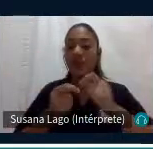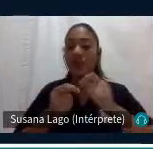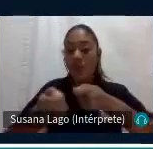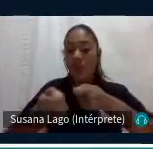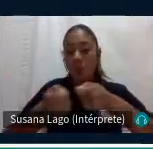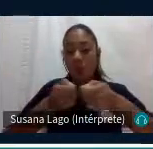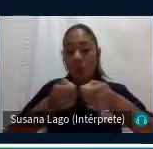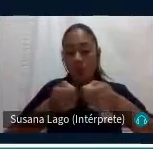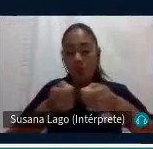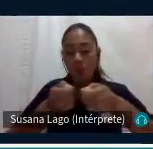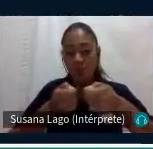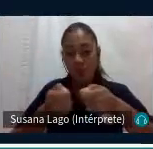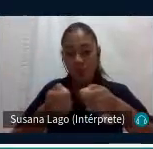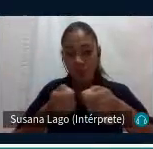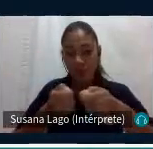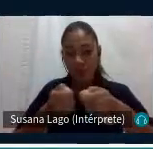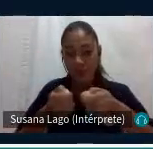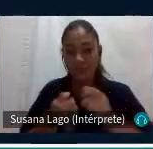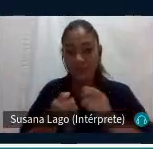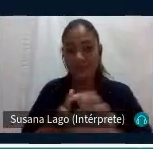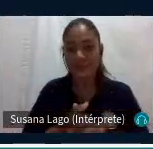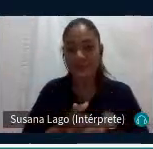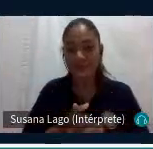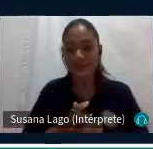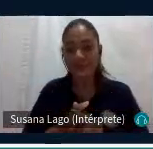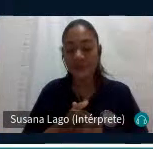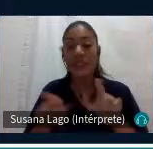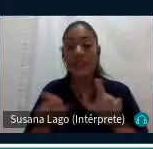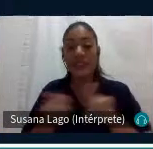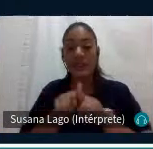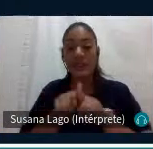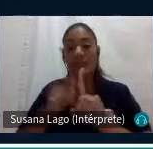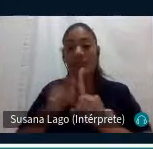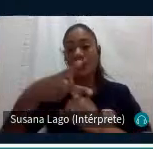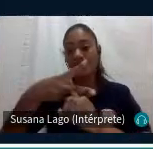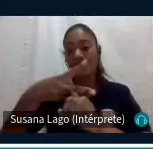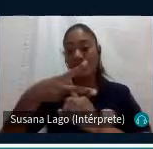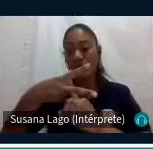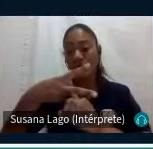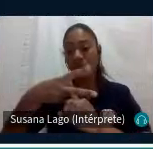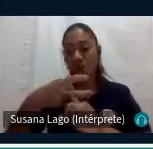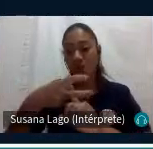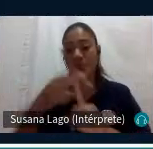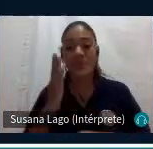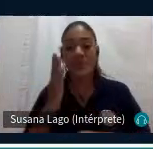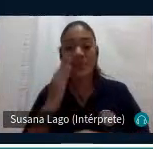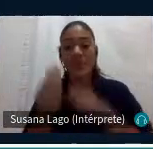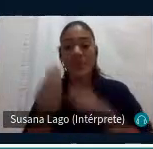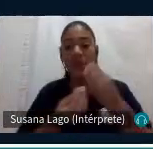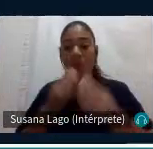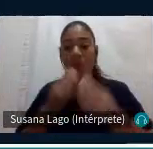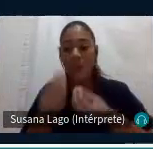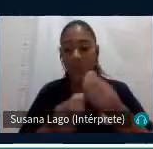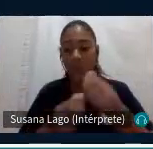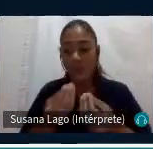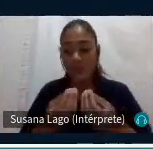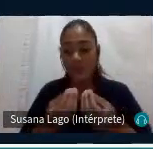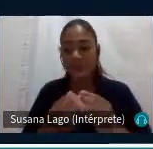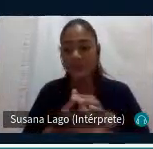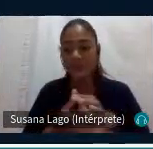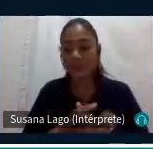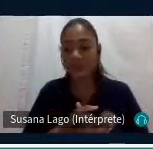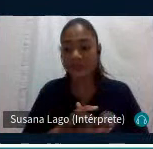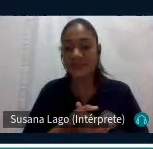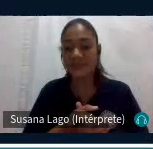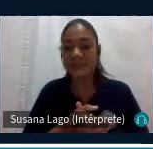posição, a gente precisa também de um controlador para saber onde está. Também indicar para onde eu quero que ele esteja. Então, a gente